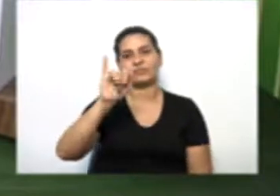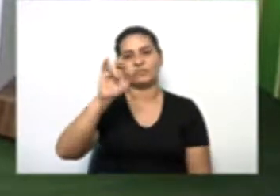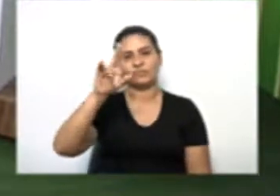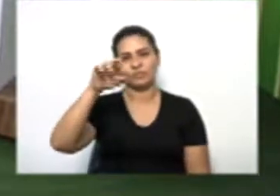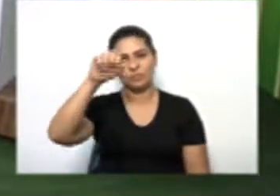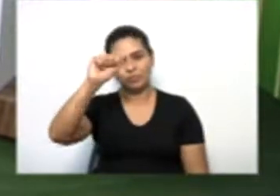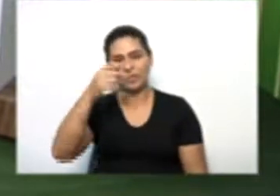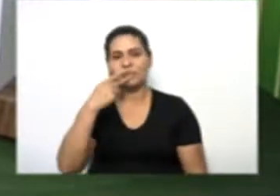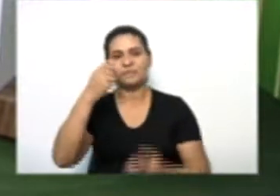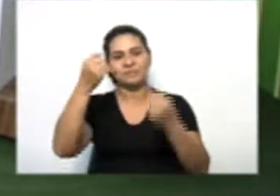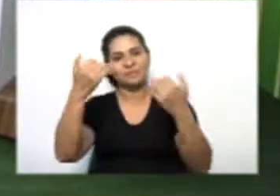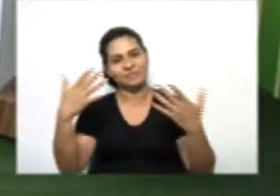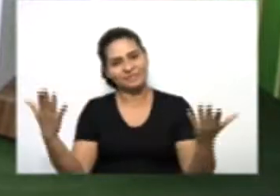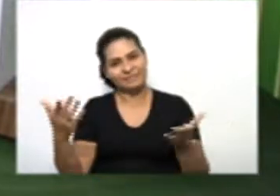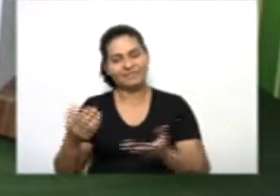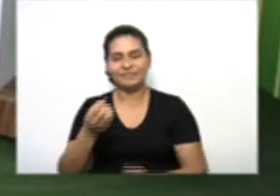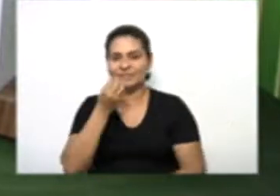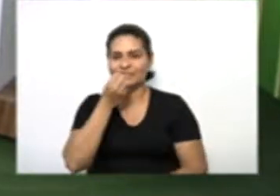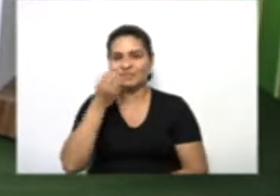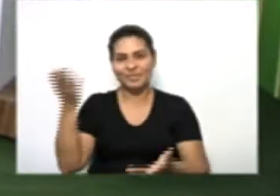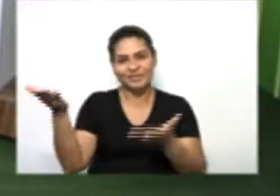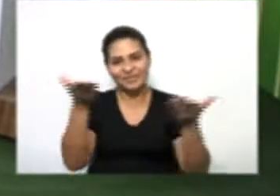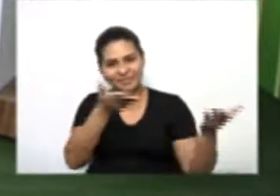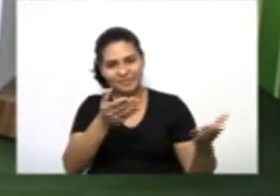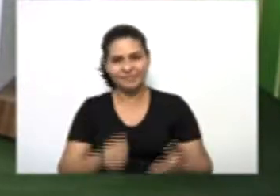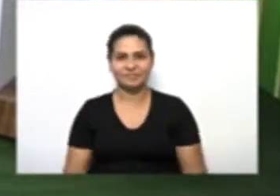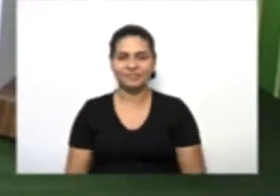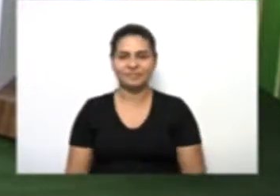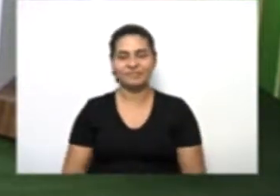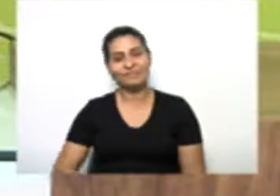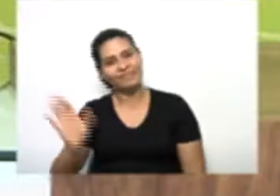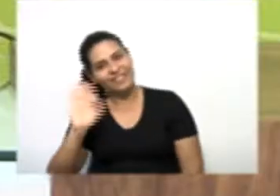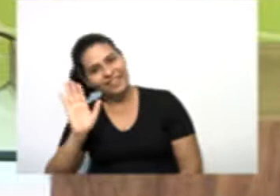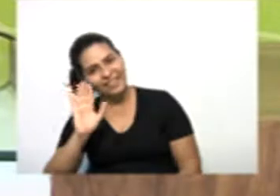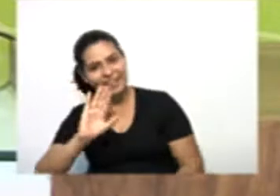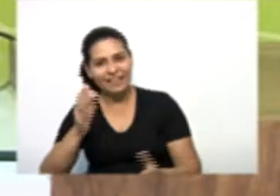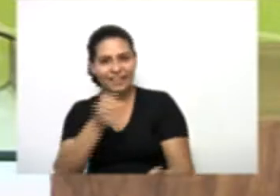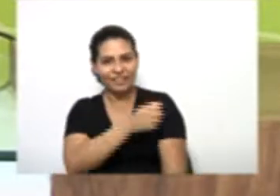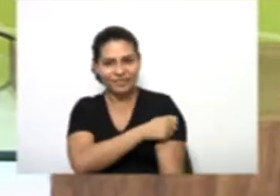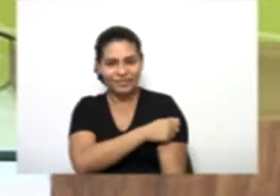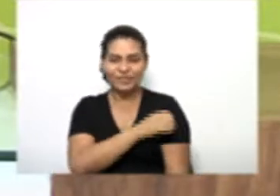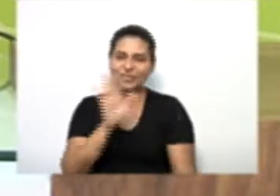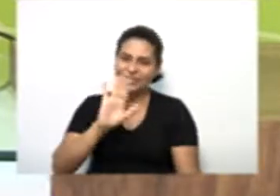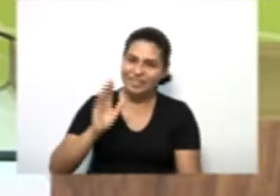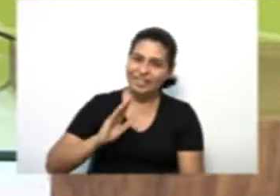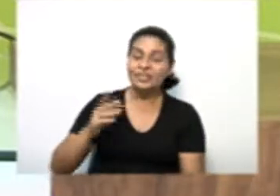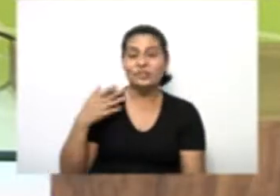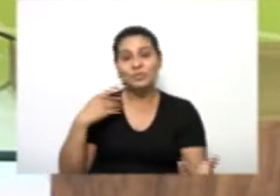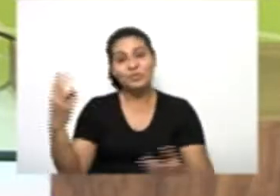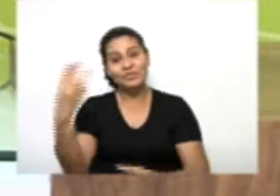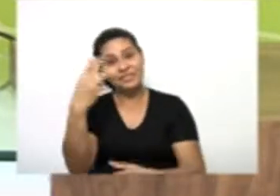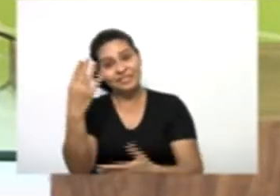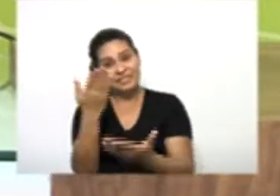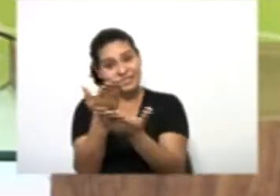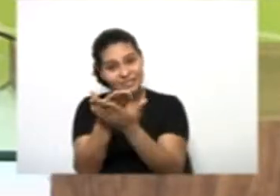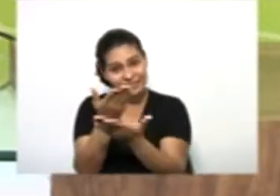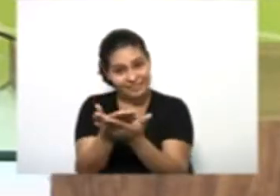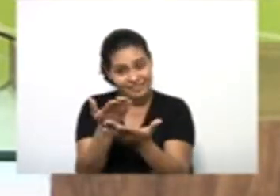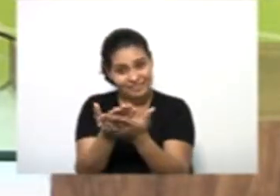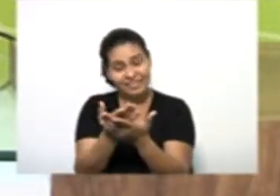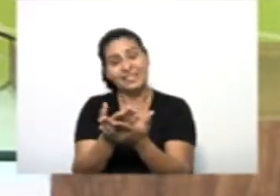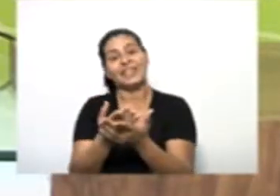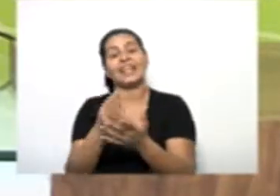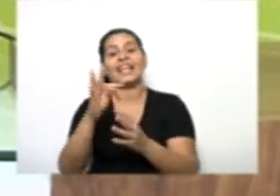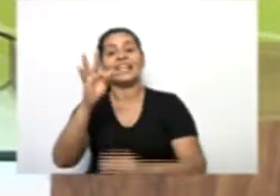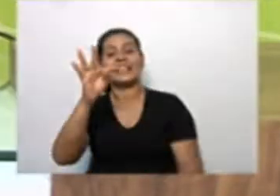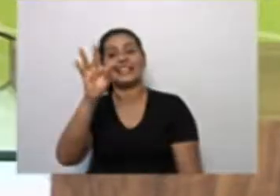suas considerações iniciais, suas boas-vindas. Olá, alunos, olá, tutores, sejam bem-vindos à nossa terceira aula de técnicas